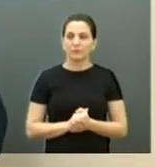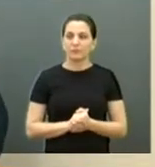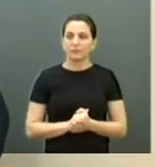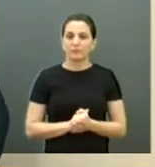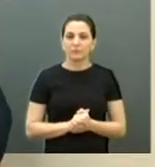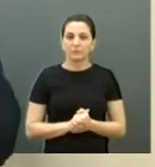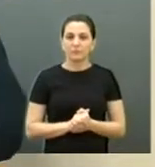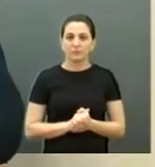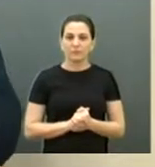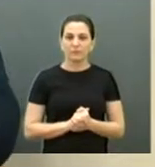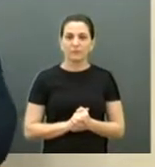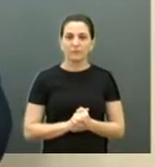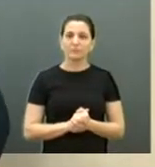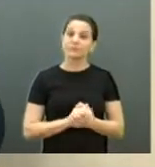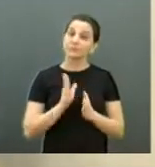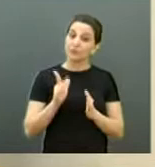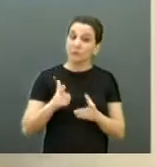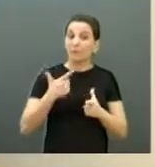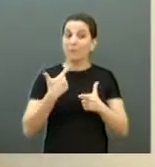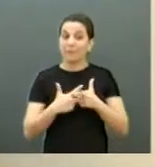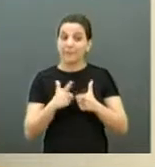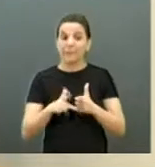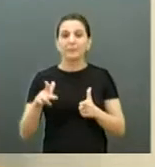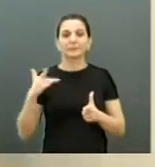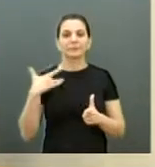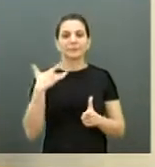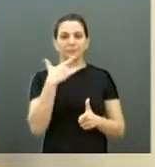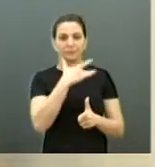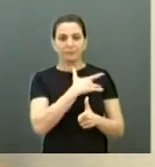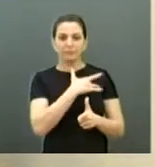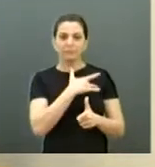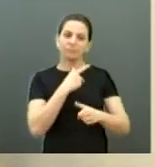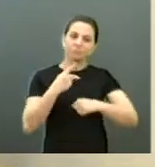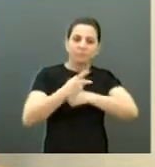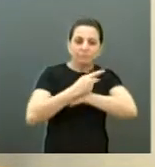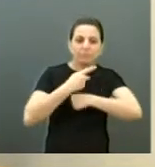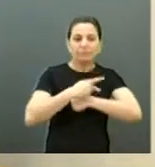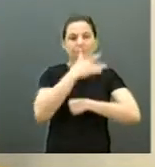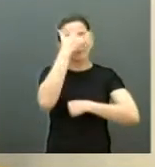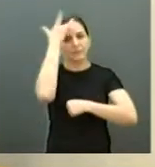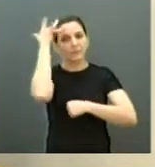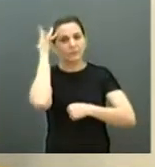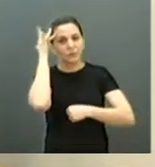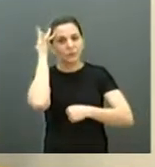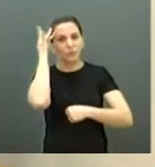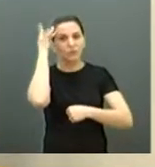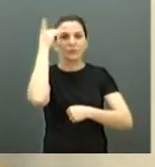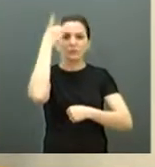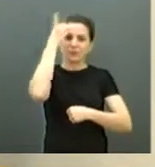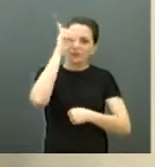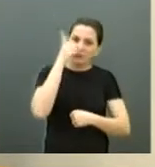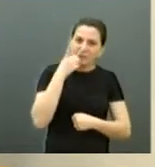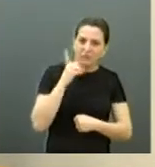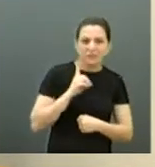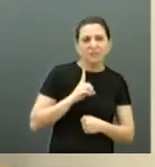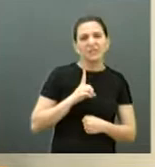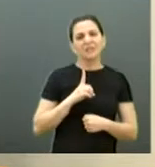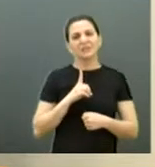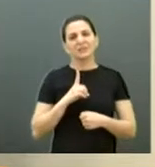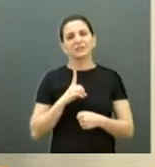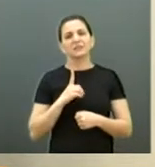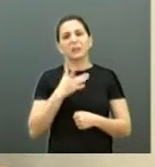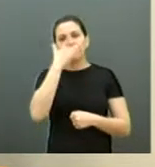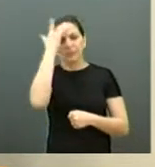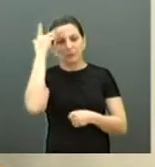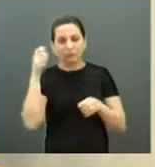já que o problema saúde né nós fomos procurados por pessoas que têm deficiência fim da exigência física são